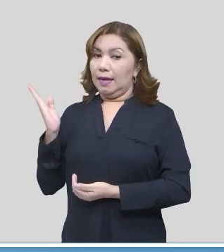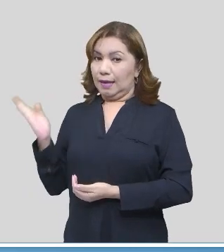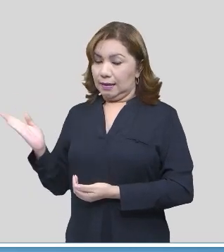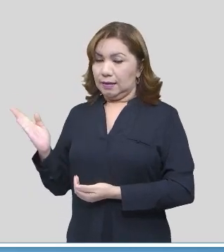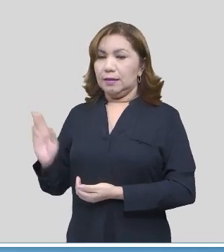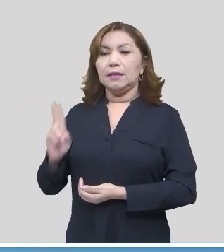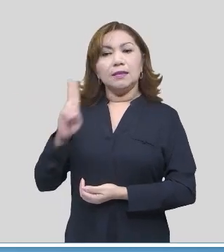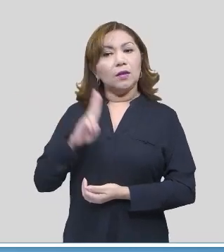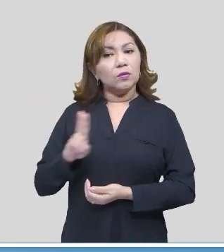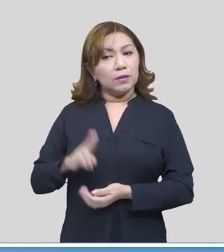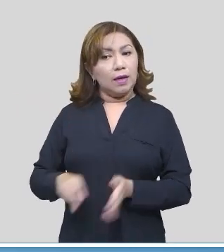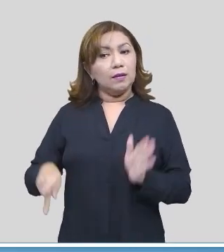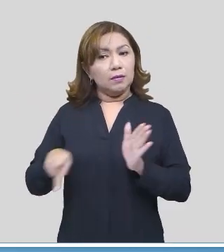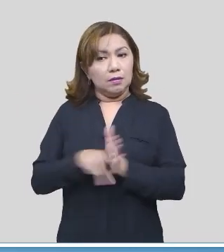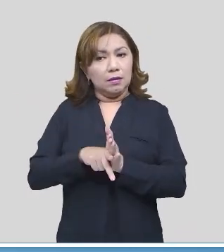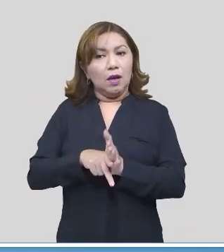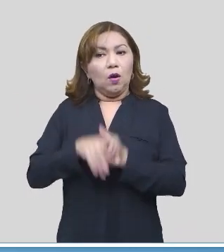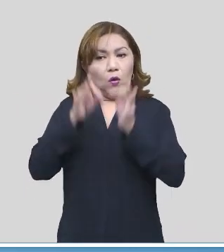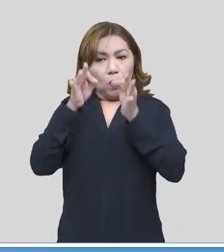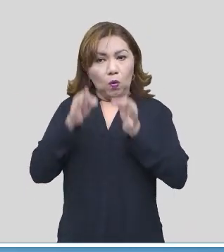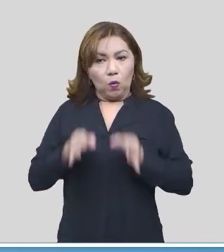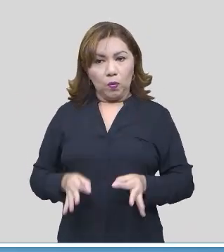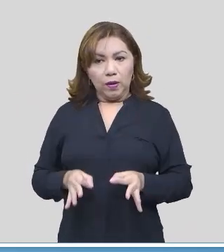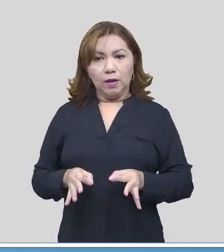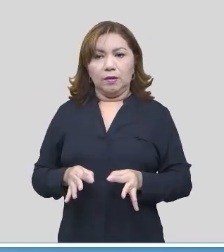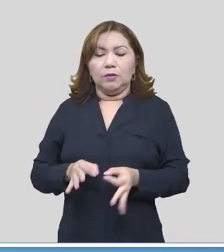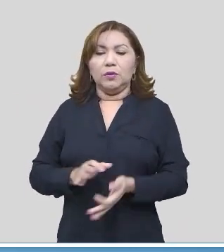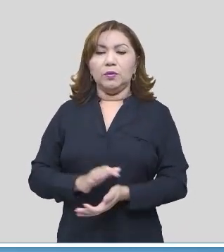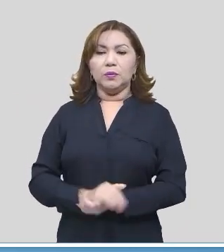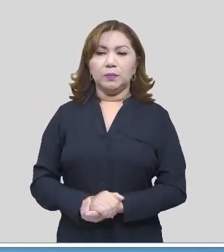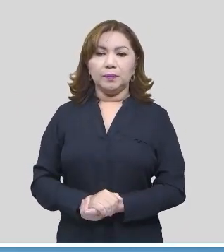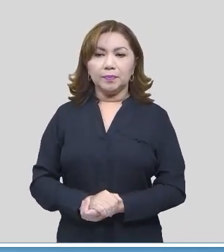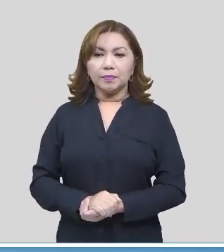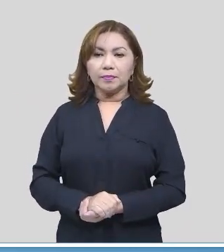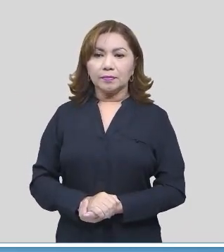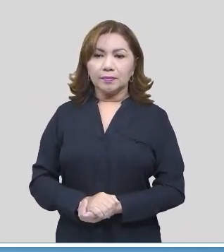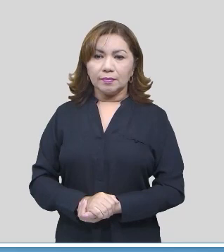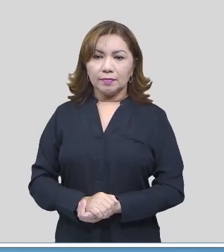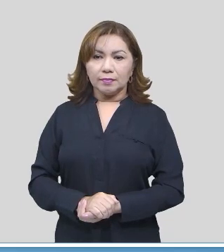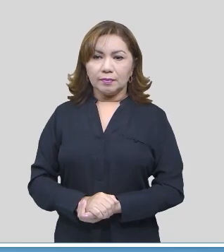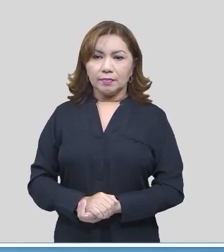padronizadas. Medidas de comprimentos padronizadas.